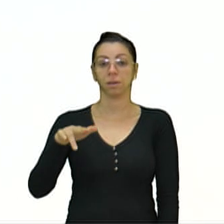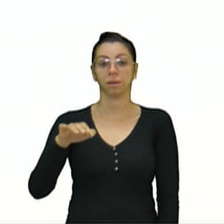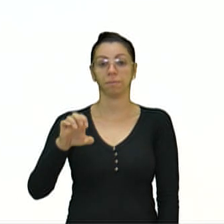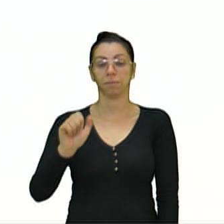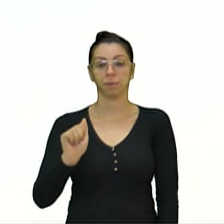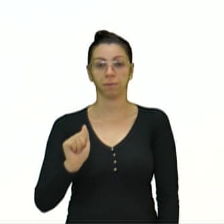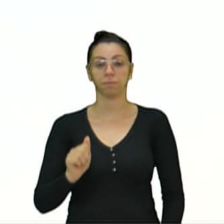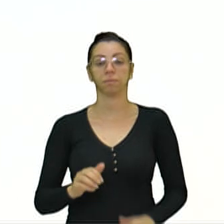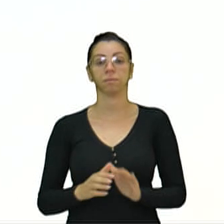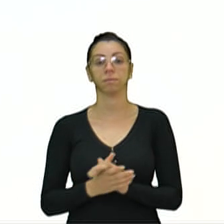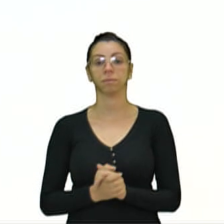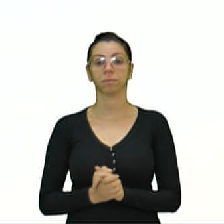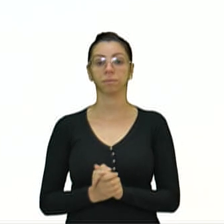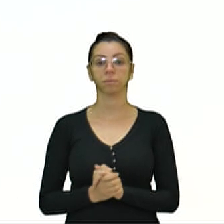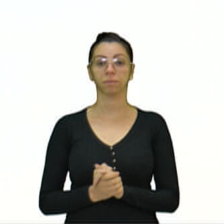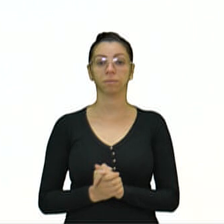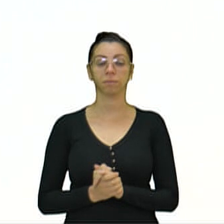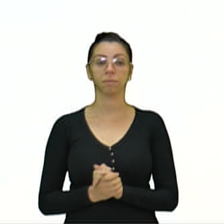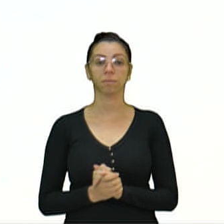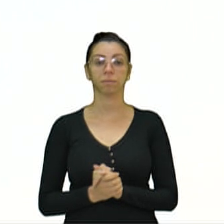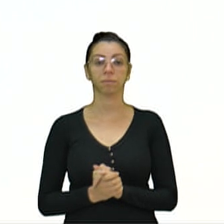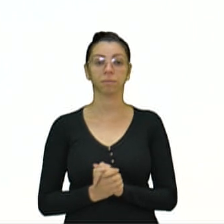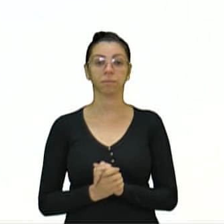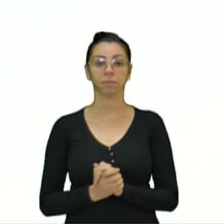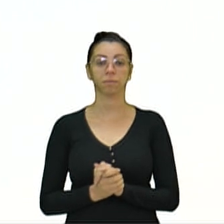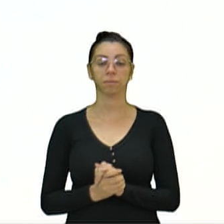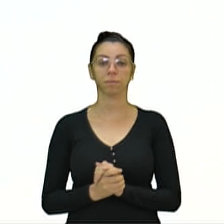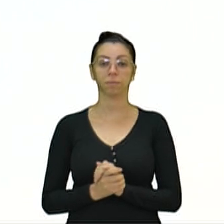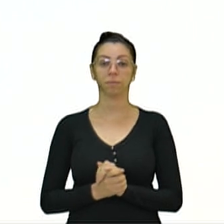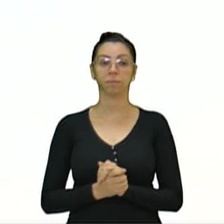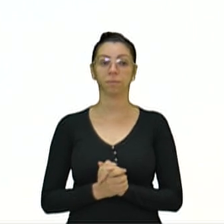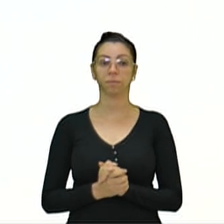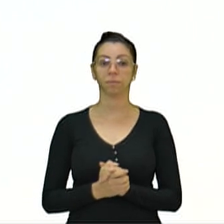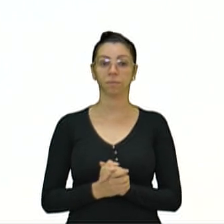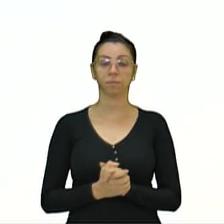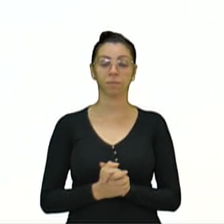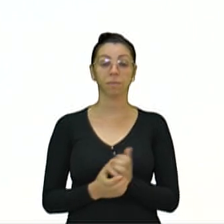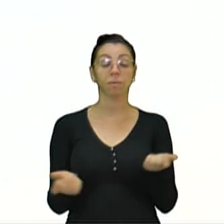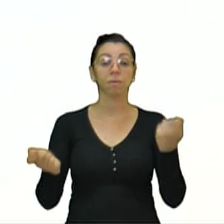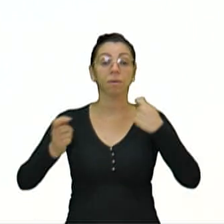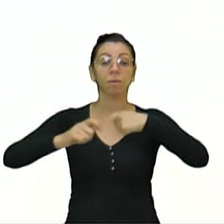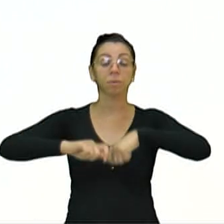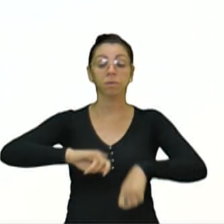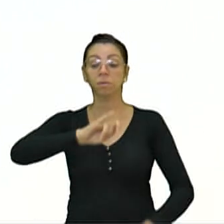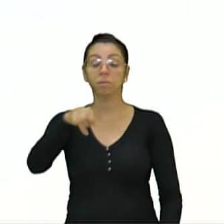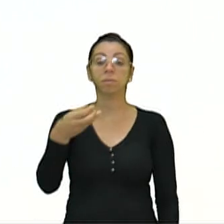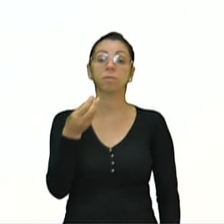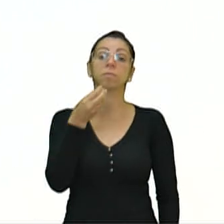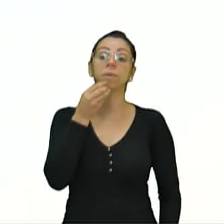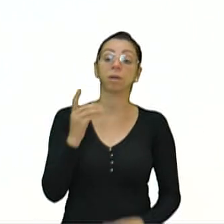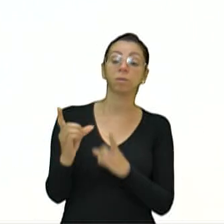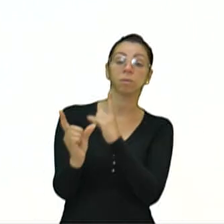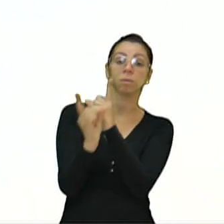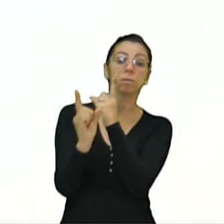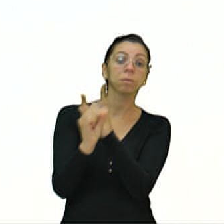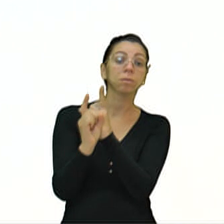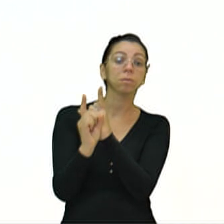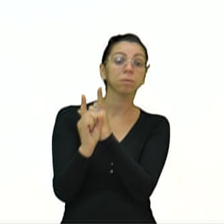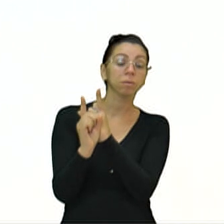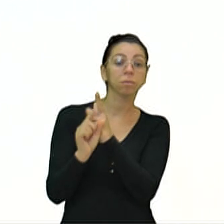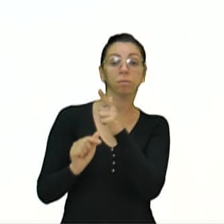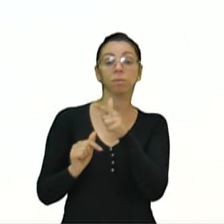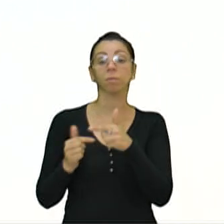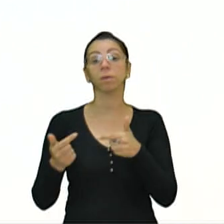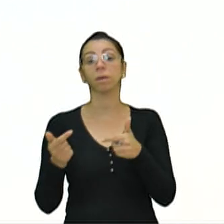aqui. I need a chance to find a job. Eu preciso de uma chance para encontrar, para achar um